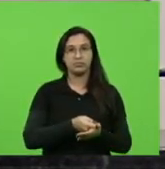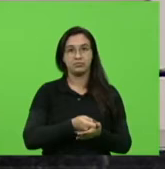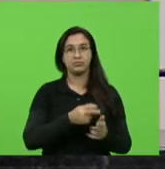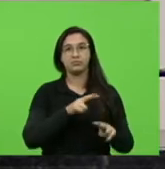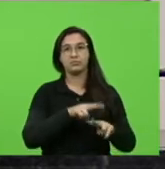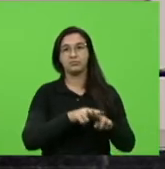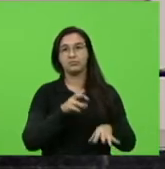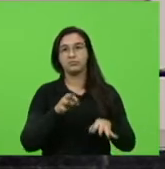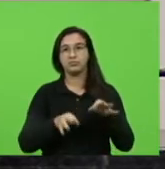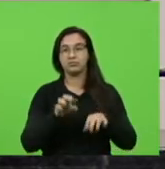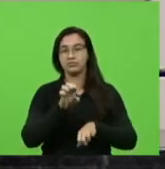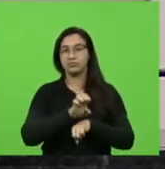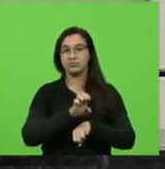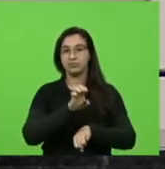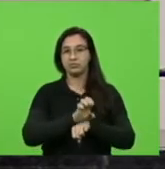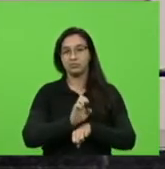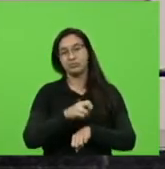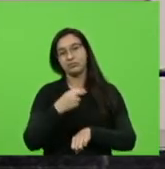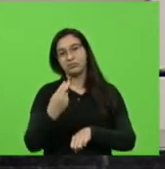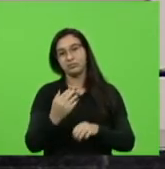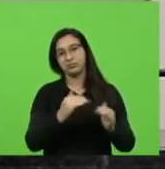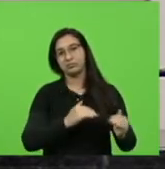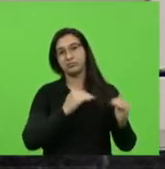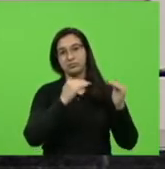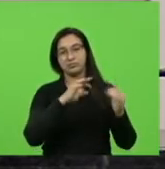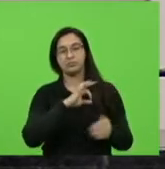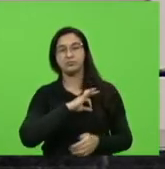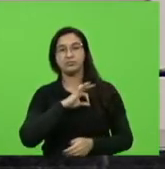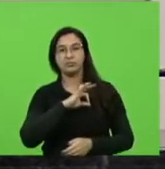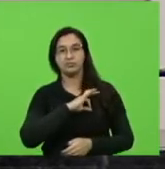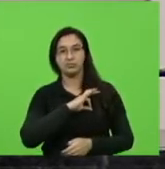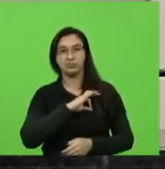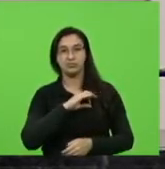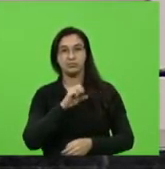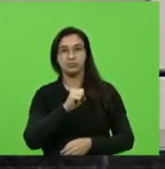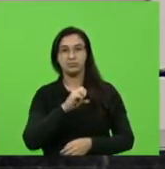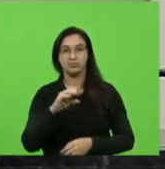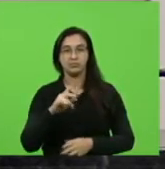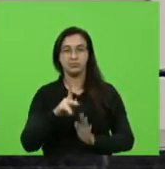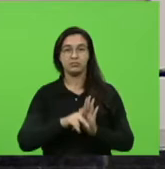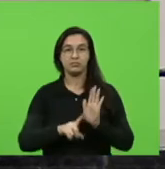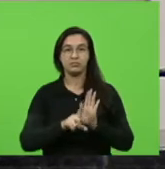juiz estadual ou autoridade policial do Estado de Santa Catarina. Projeto de Lei